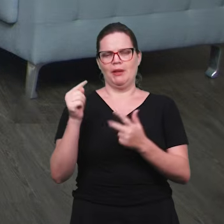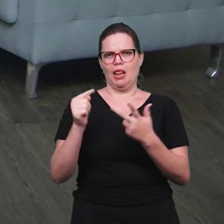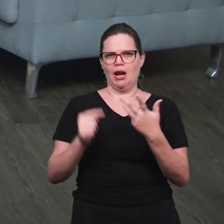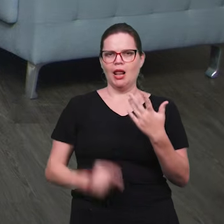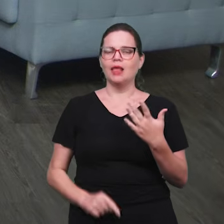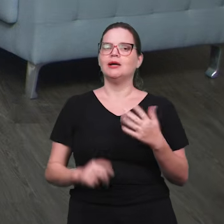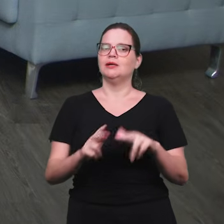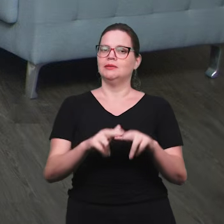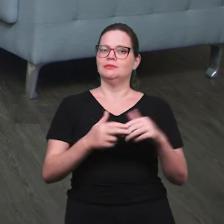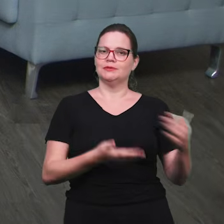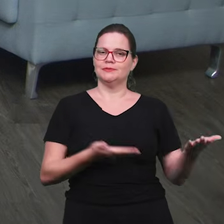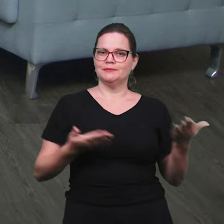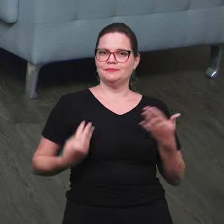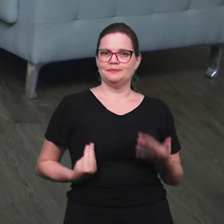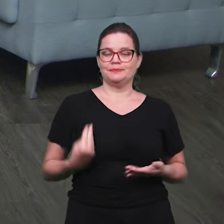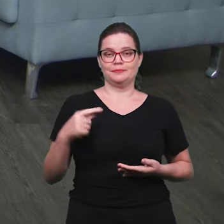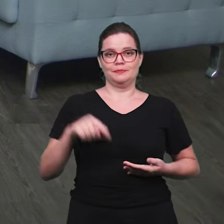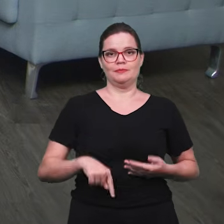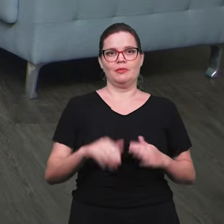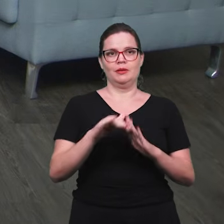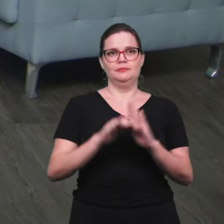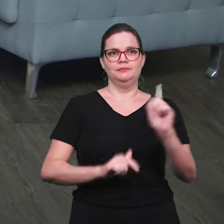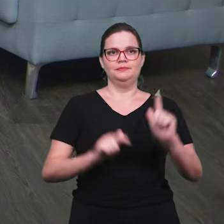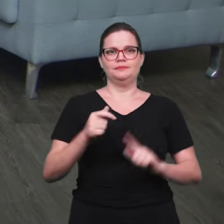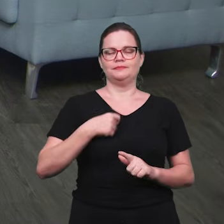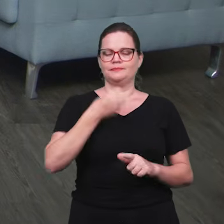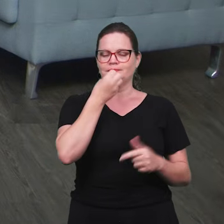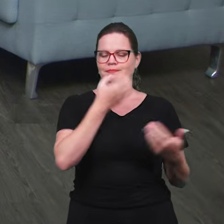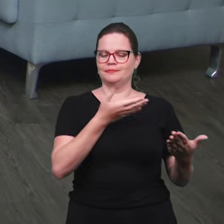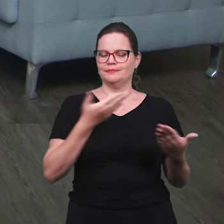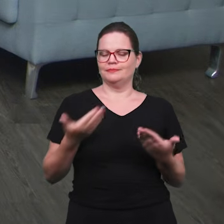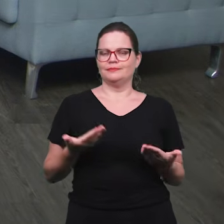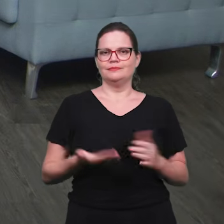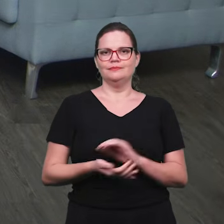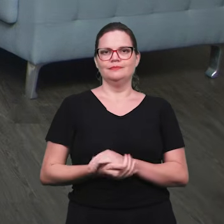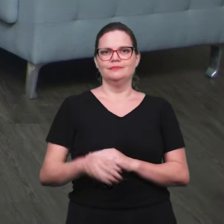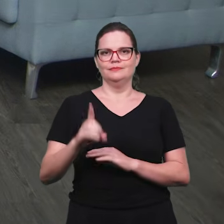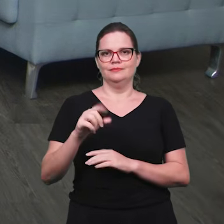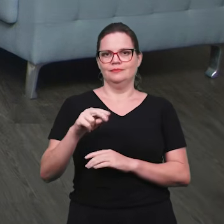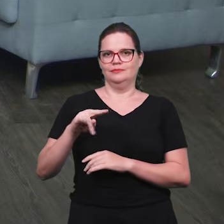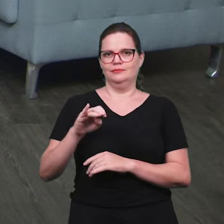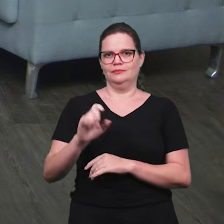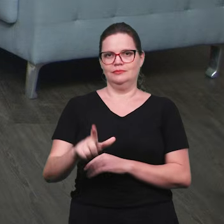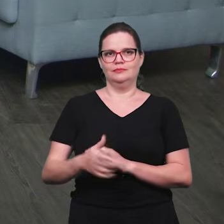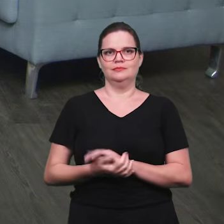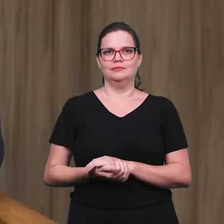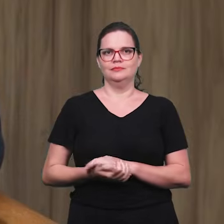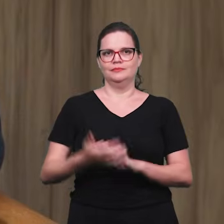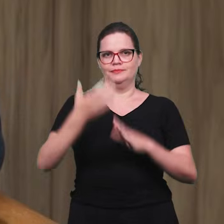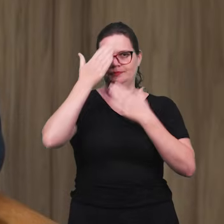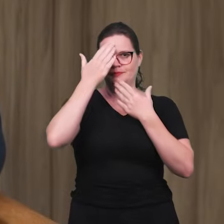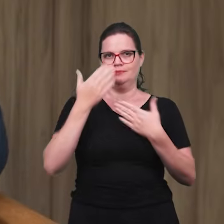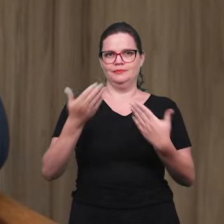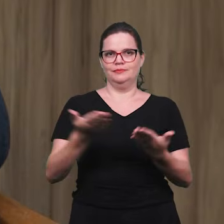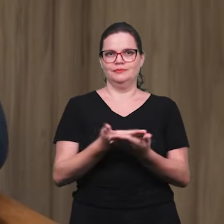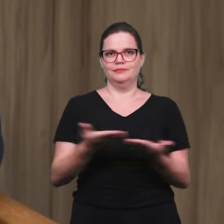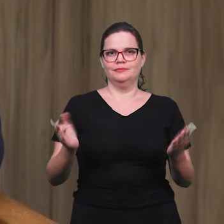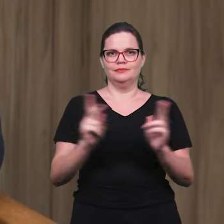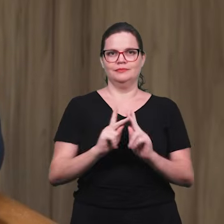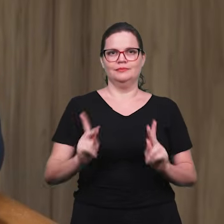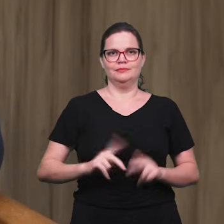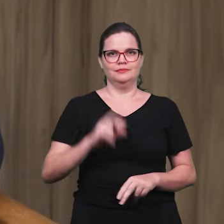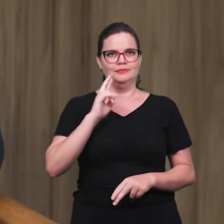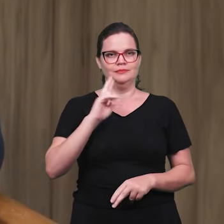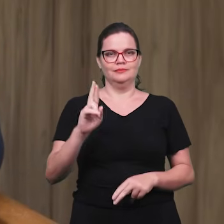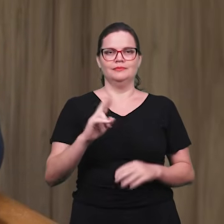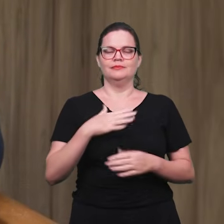aqui conosco hoje para participar do programa. Então seja muito bem-vindo, nosso irmão aqui, Daniel Perini. Obrigado, a paz do Senhor. Vai